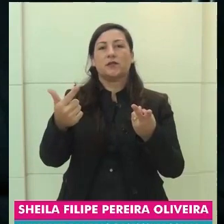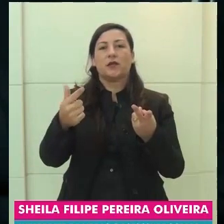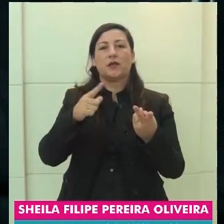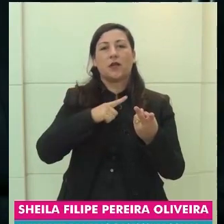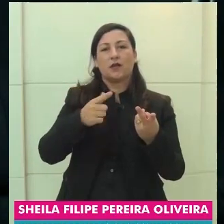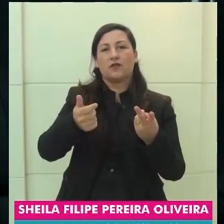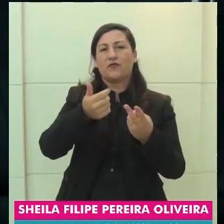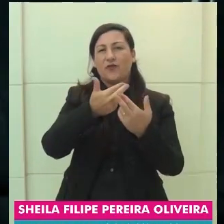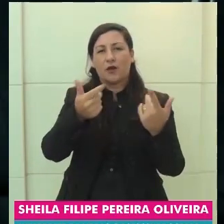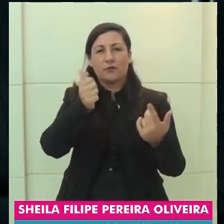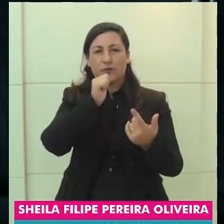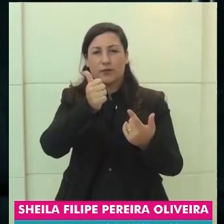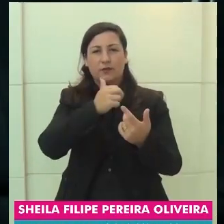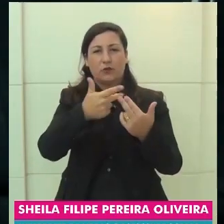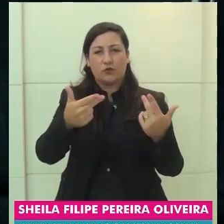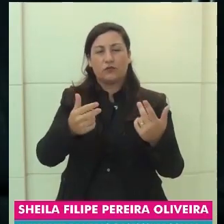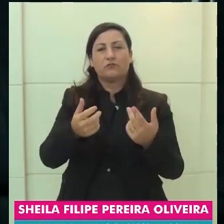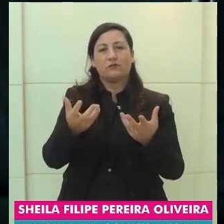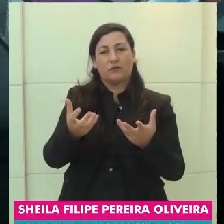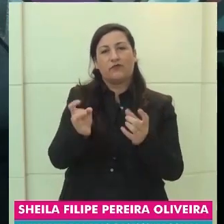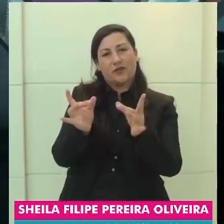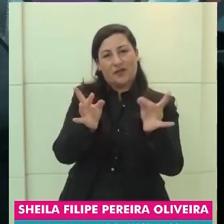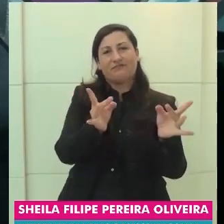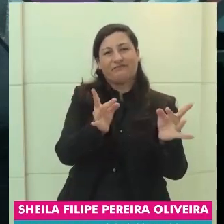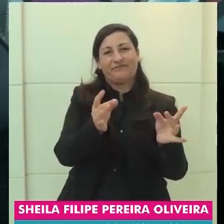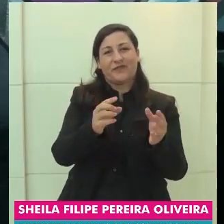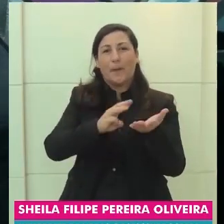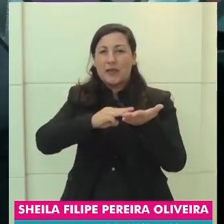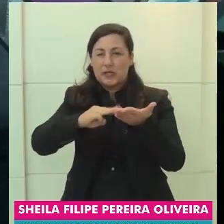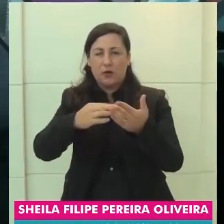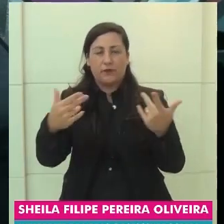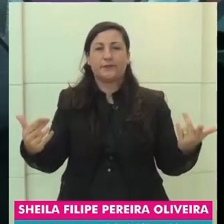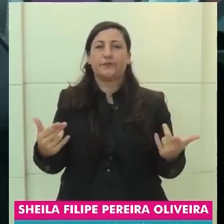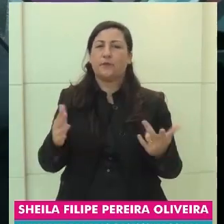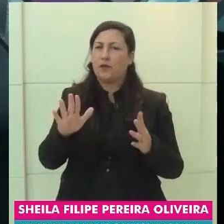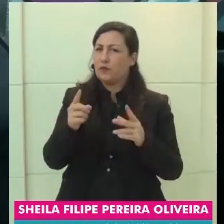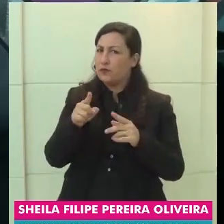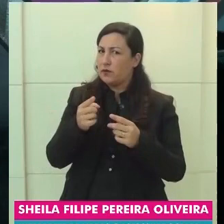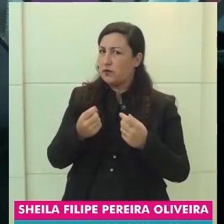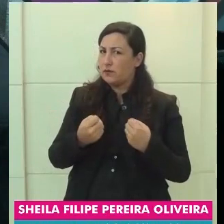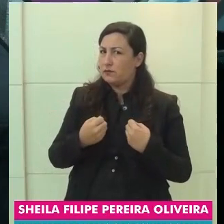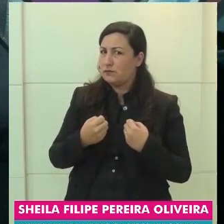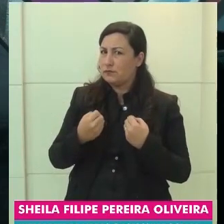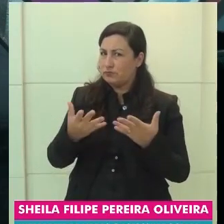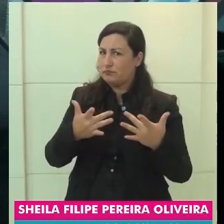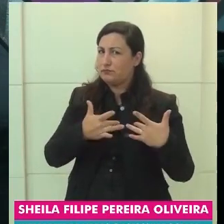o bingo com a gente. Tá, mas vocês ganharam, né?